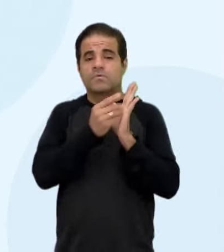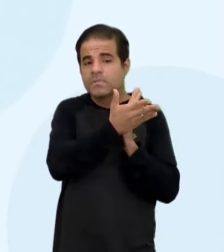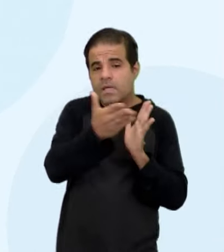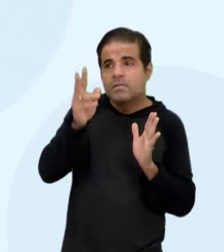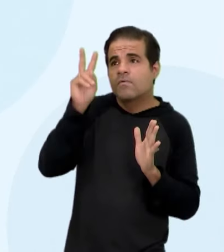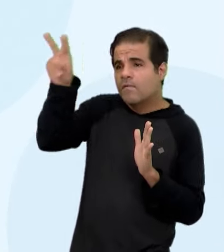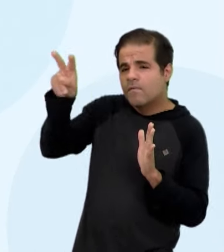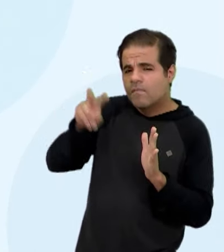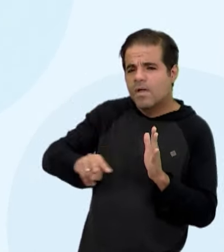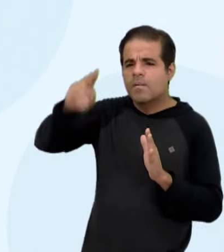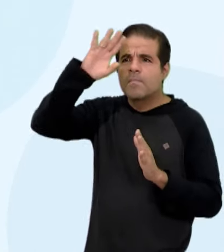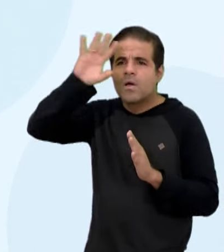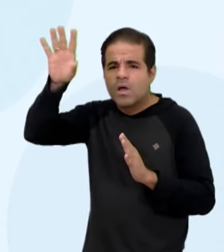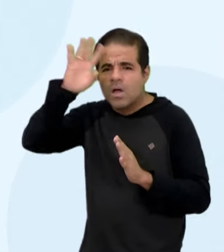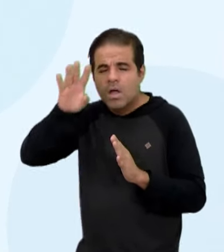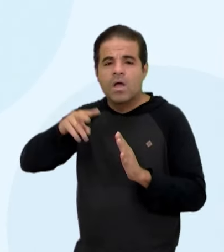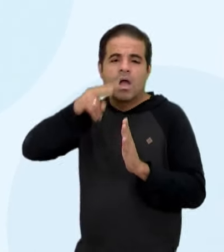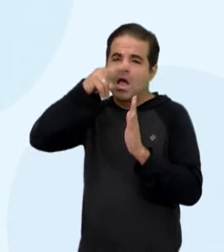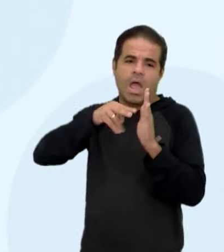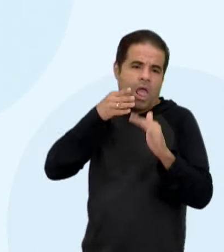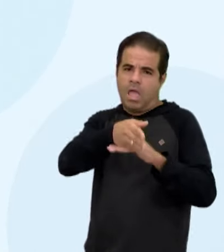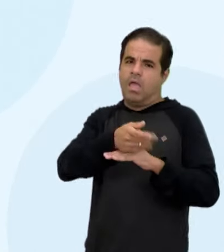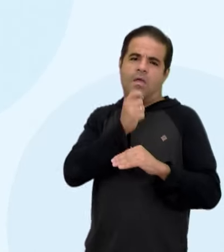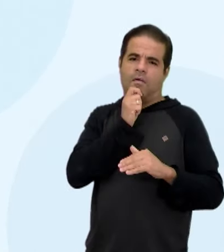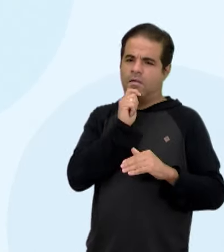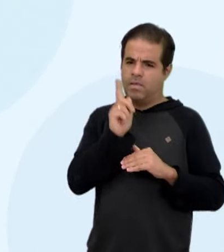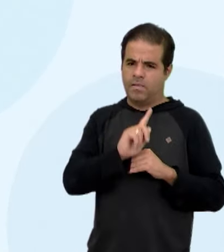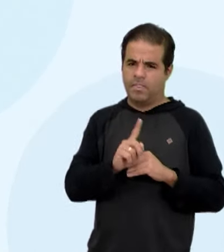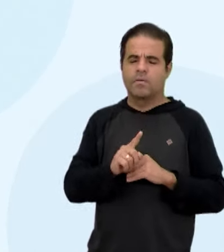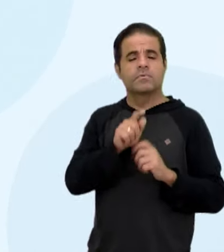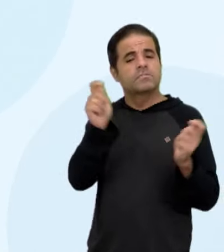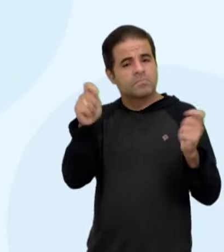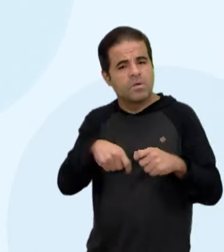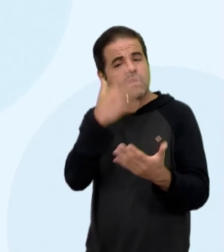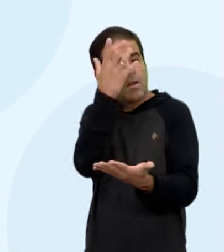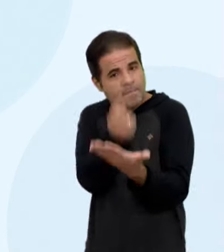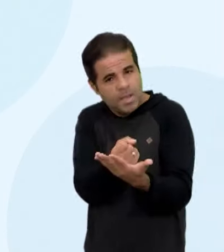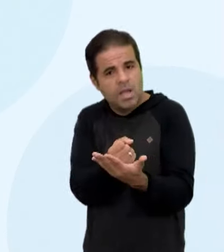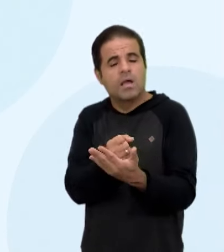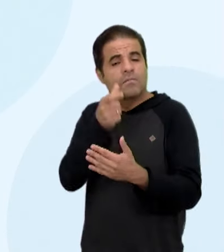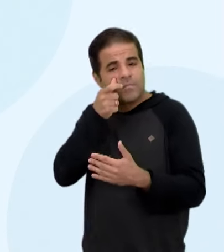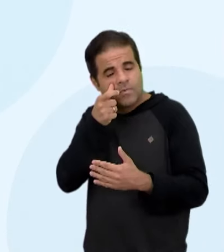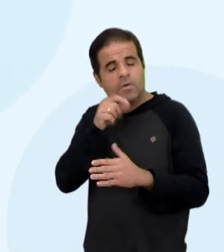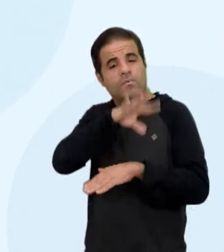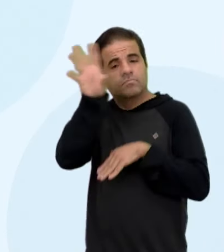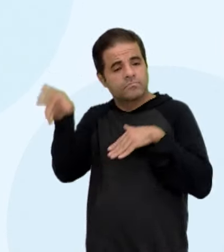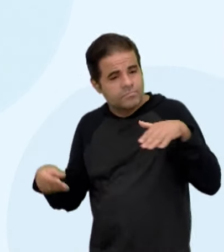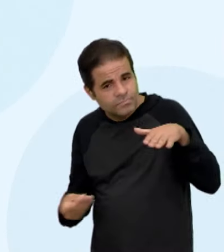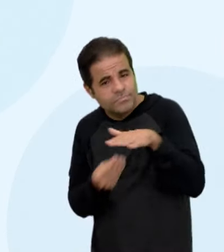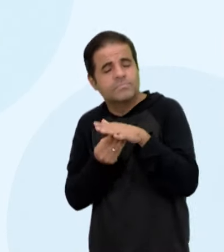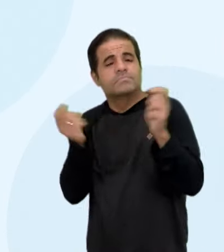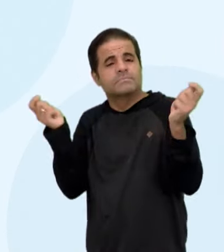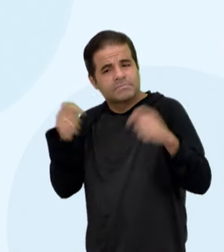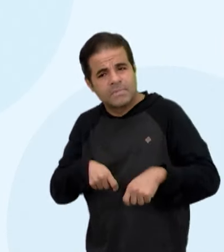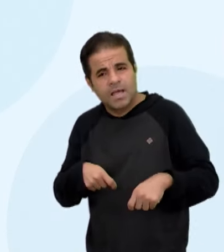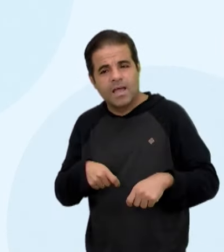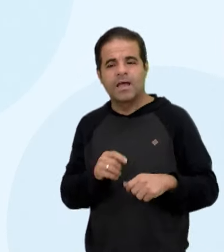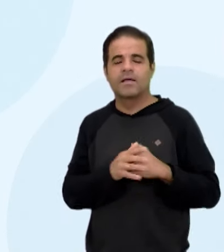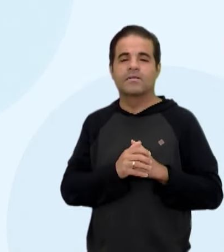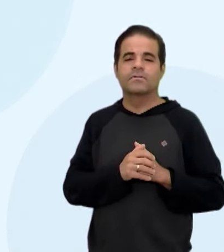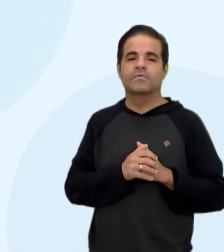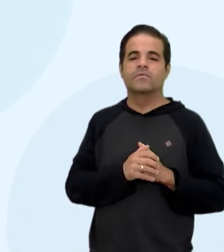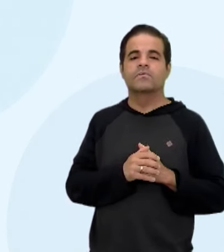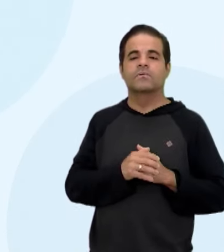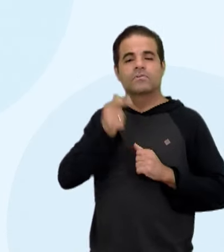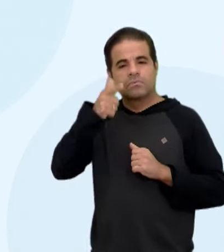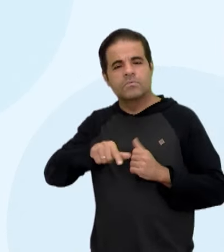vocês, aí a gente nem vai entrar nele, né? Mas vocês podem baixar lá no nosso repositório. E vamos